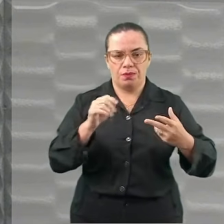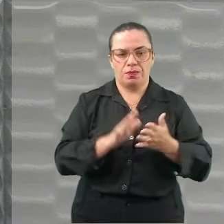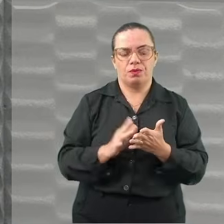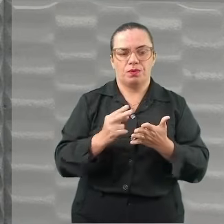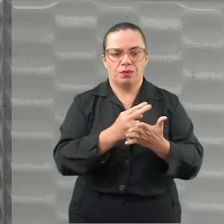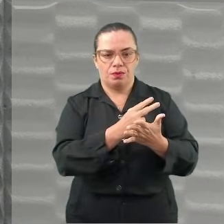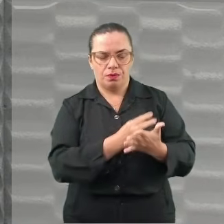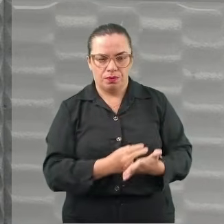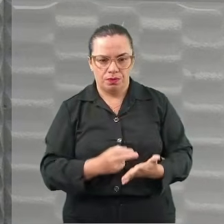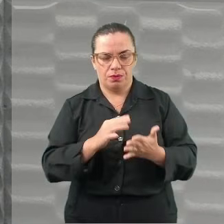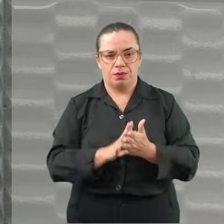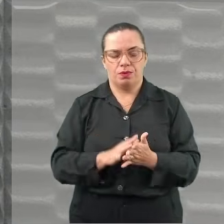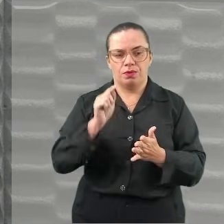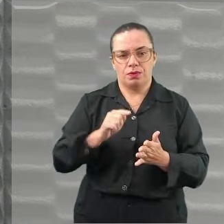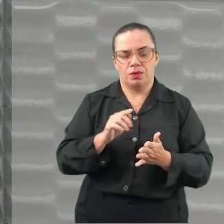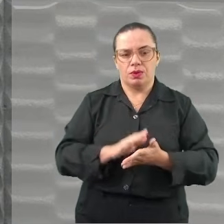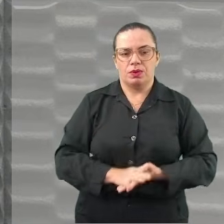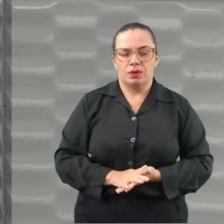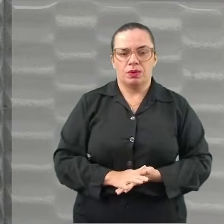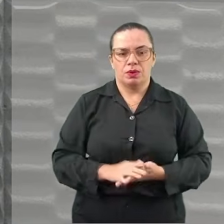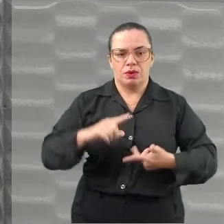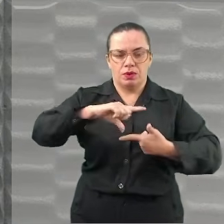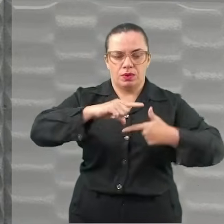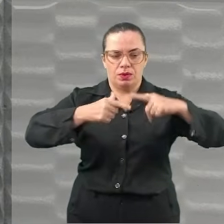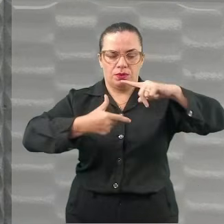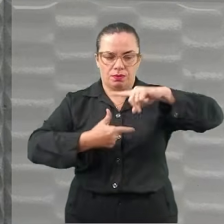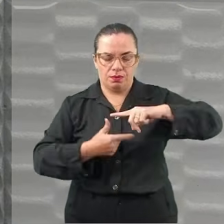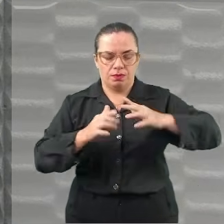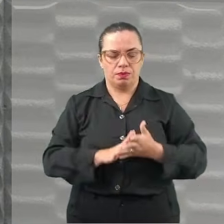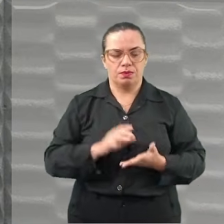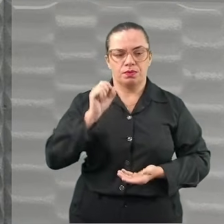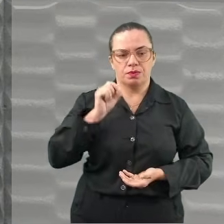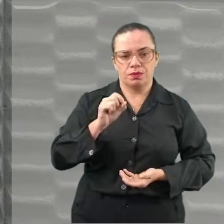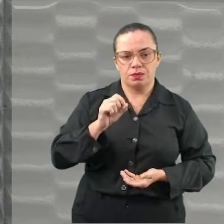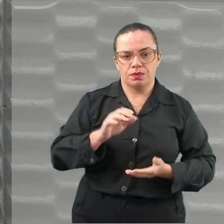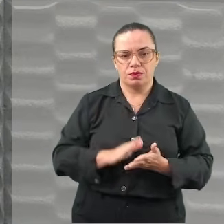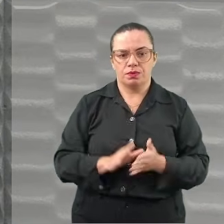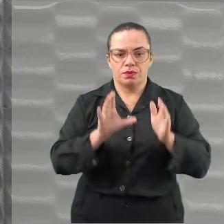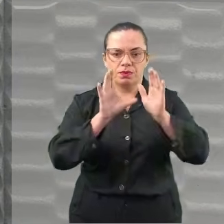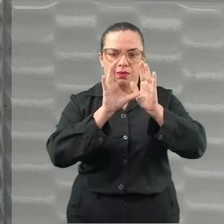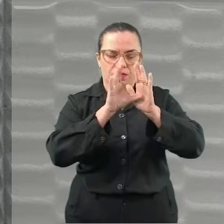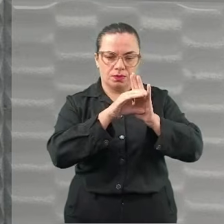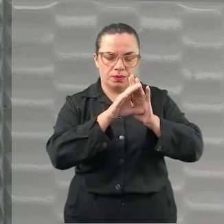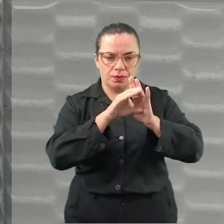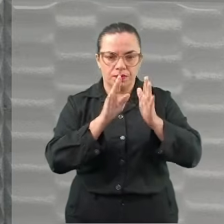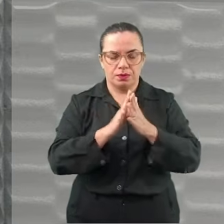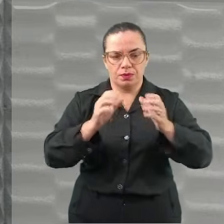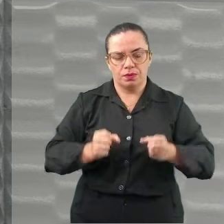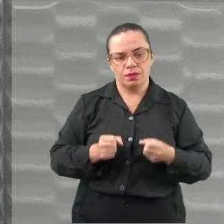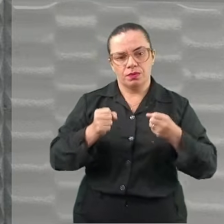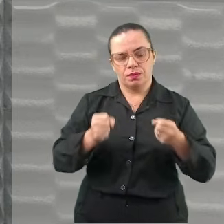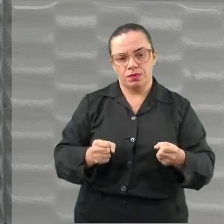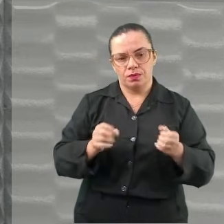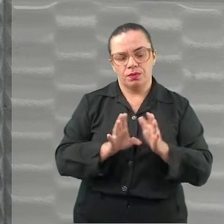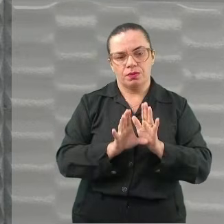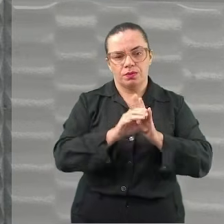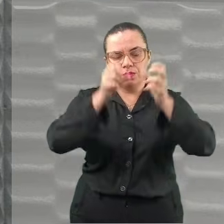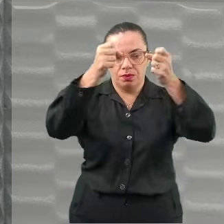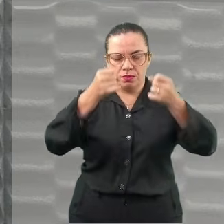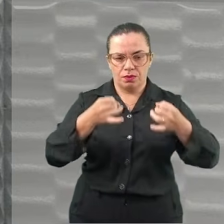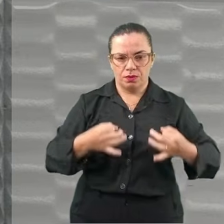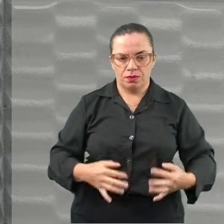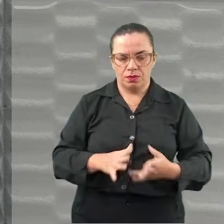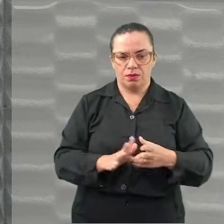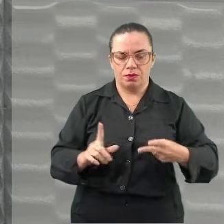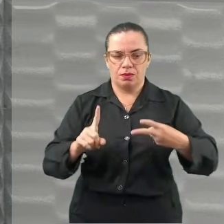aqui dentro da geometria, beleza? Então vamos lá. Primeiro pelo conceito, né? Então podemos definir polígono através